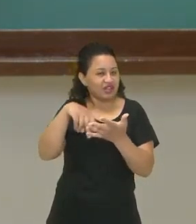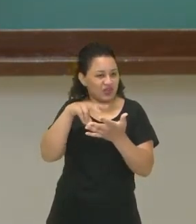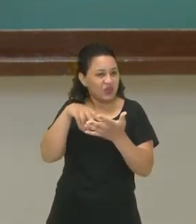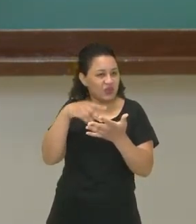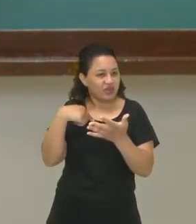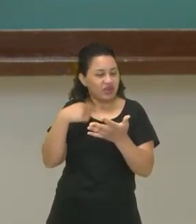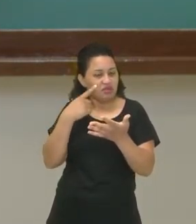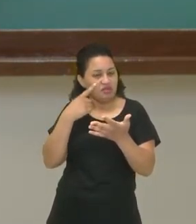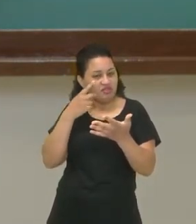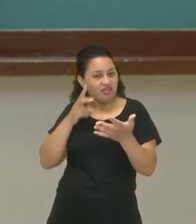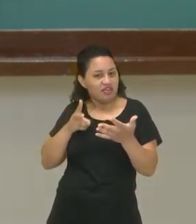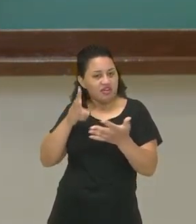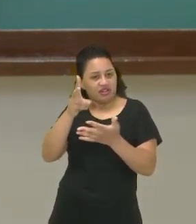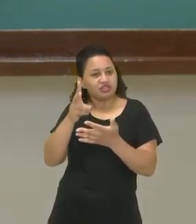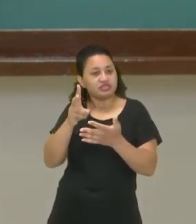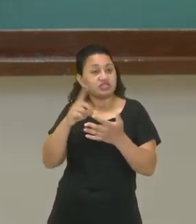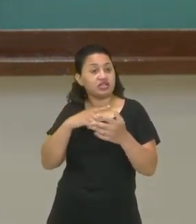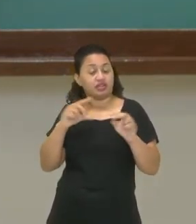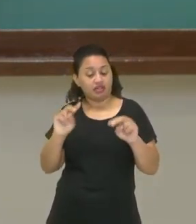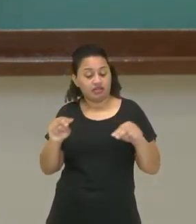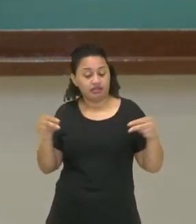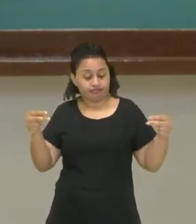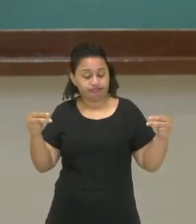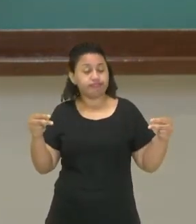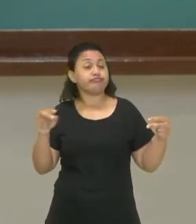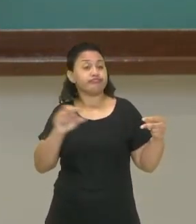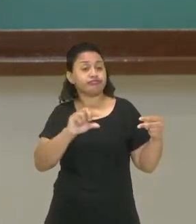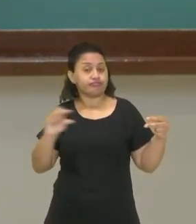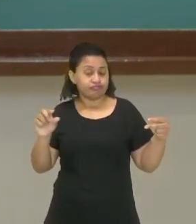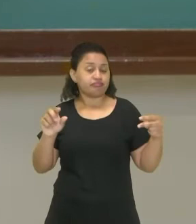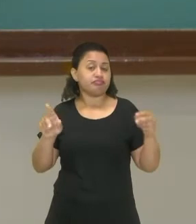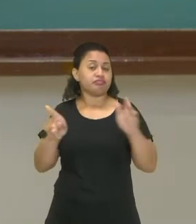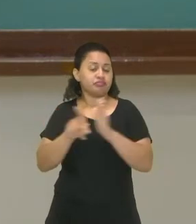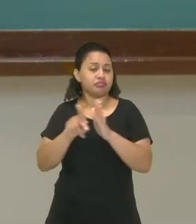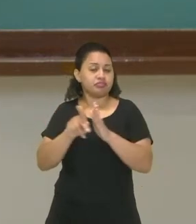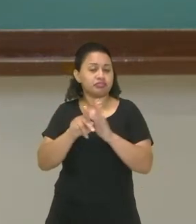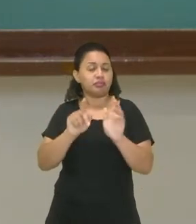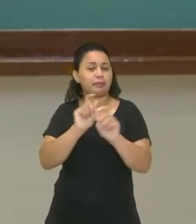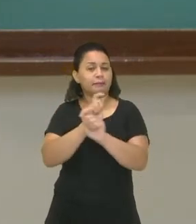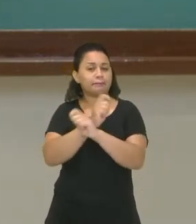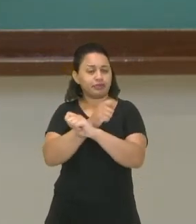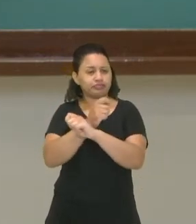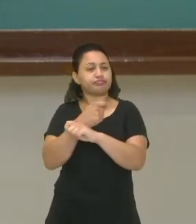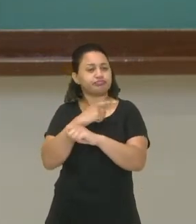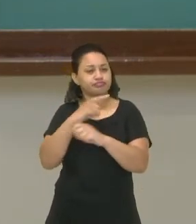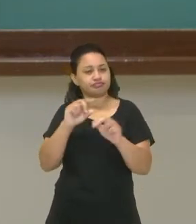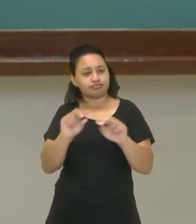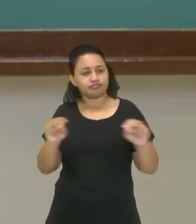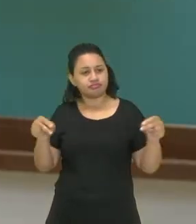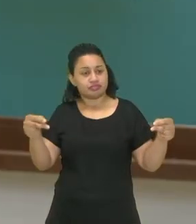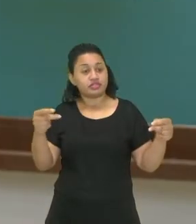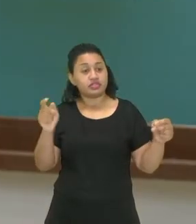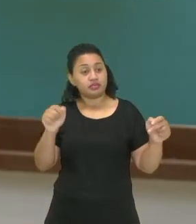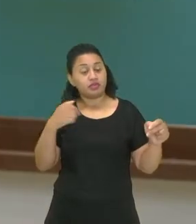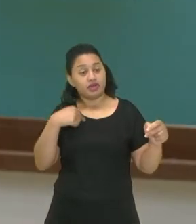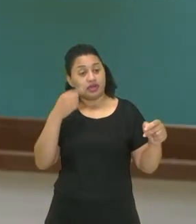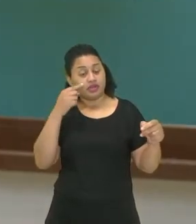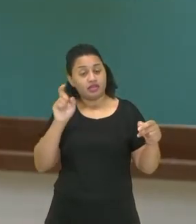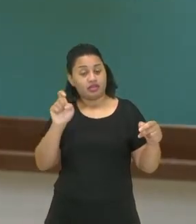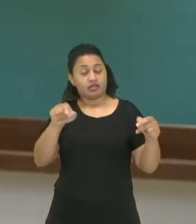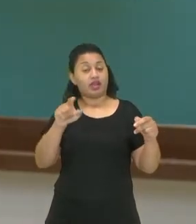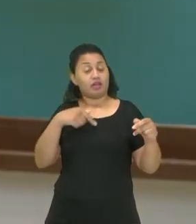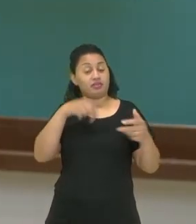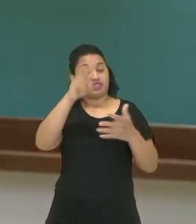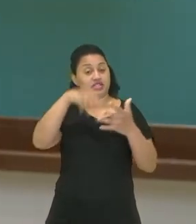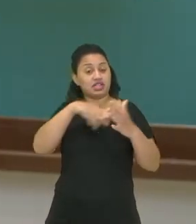aqui a referência, né, da biblioteca da PUC. Então, você pode sempre checar isso para ler o poema na íntegra, caso você